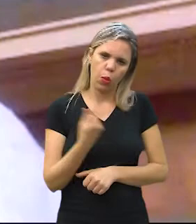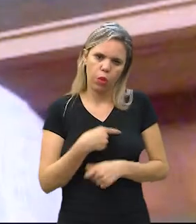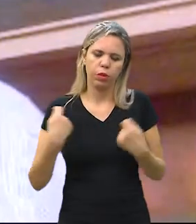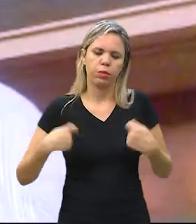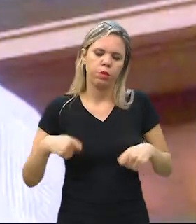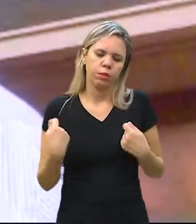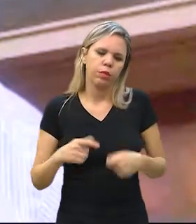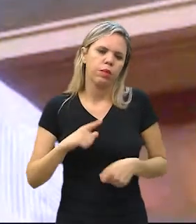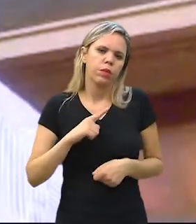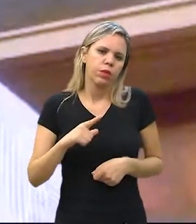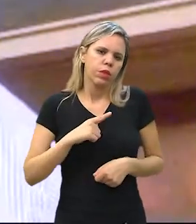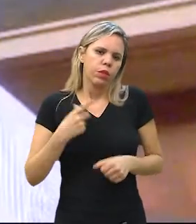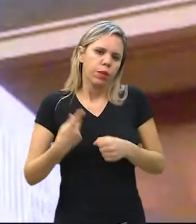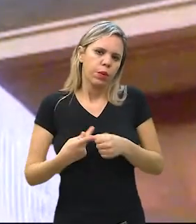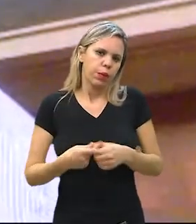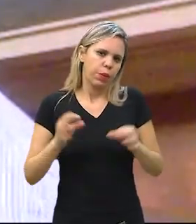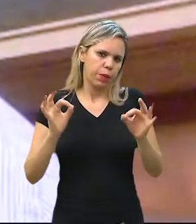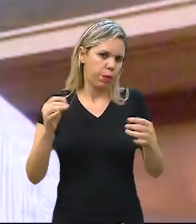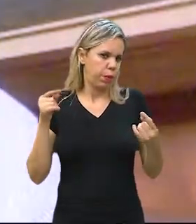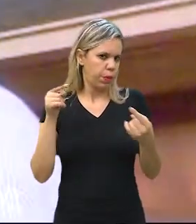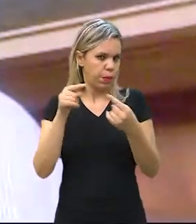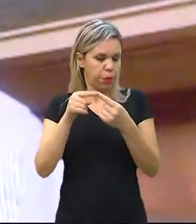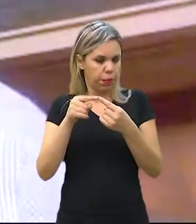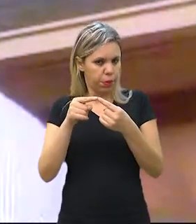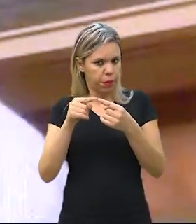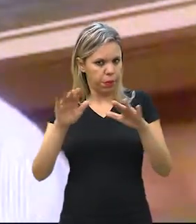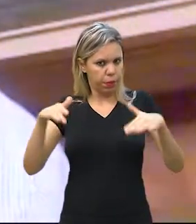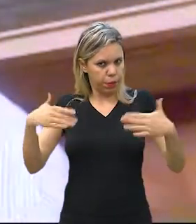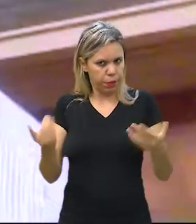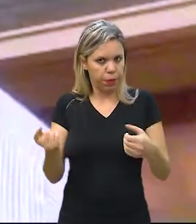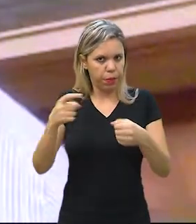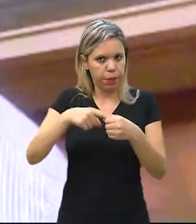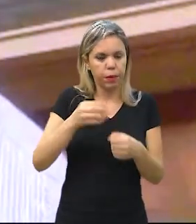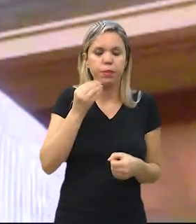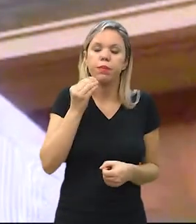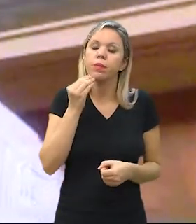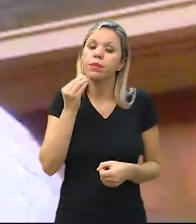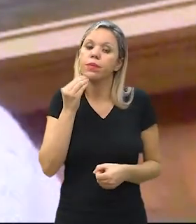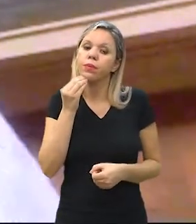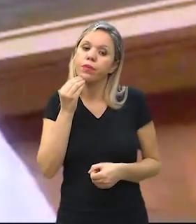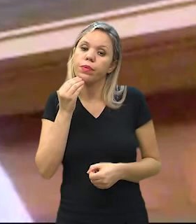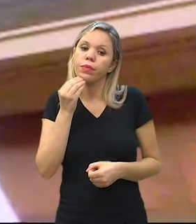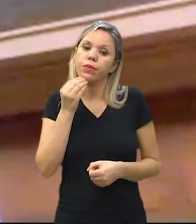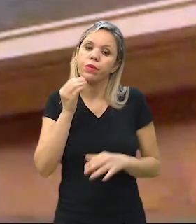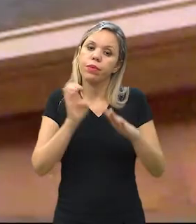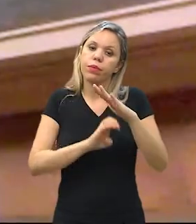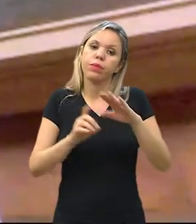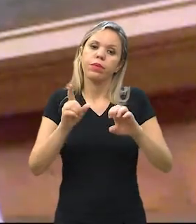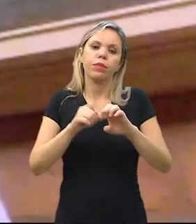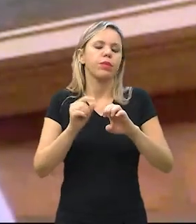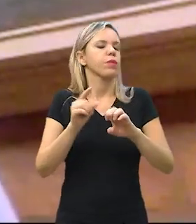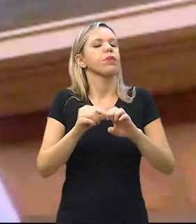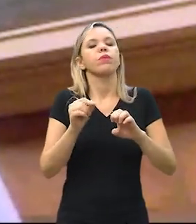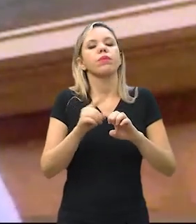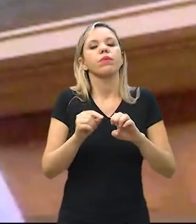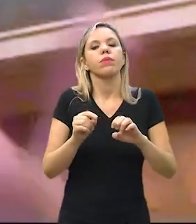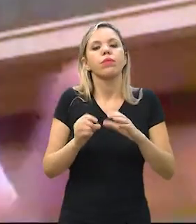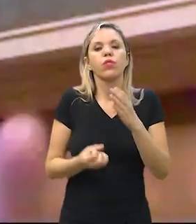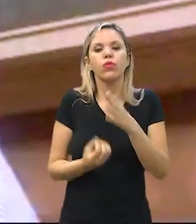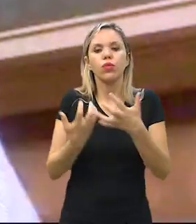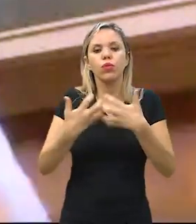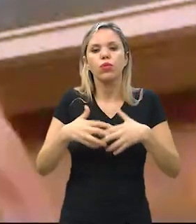a gente precisa ter o produto certo para que, quando voltar a oportunidade, esses empresários eles possam